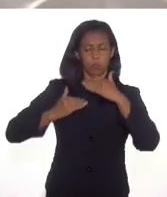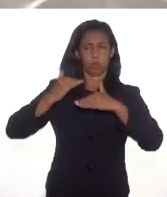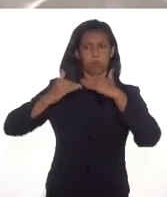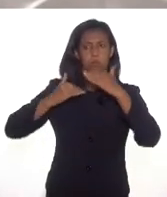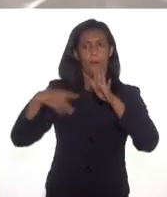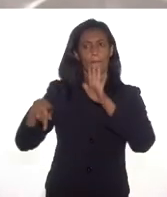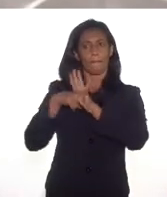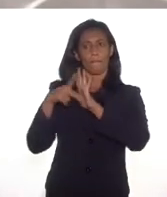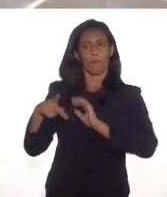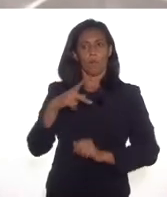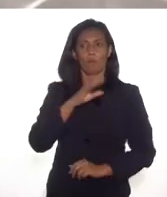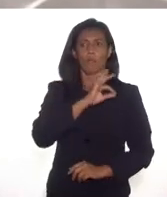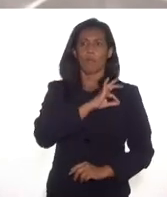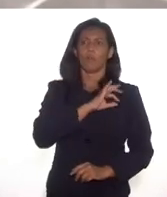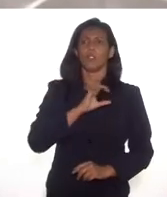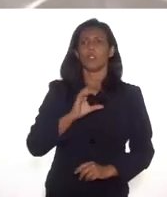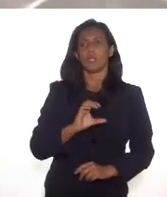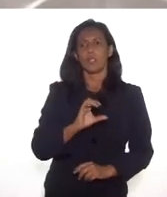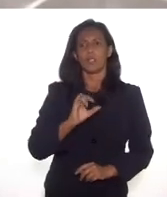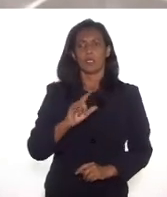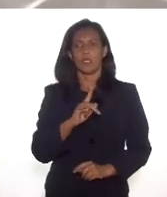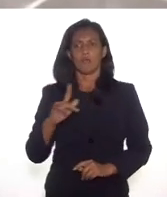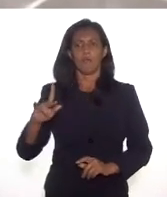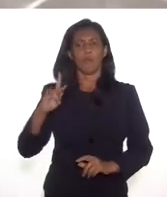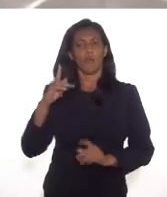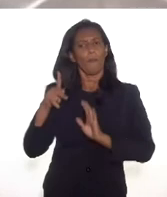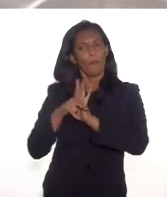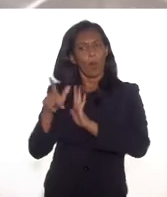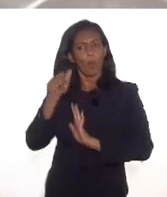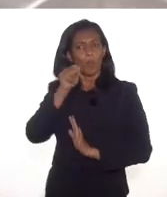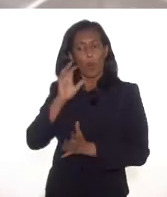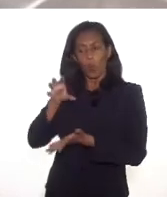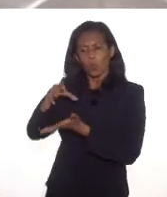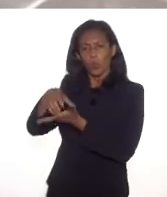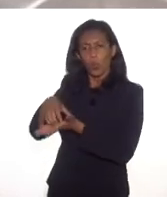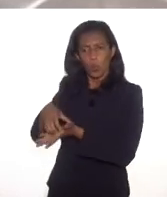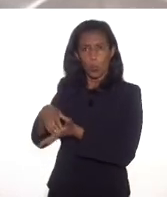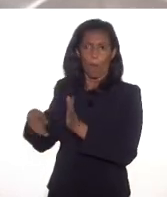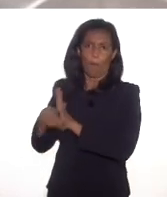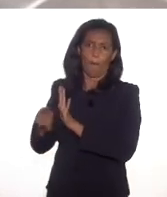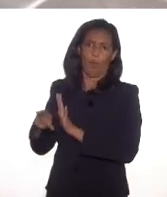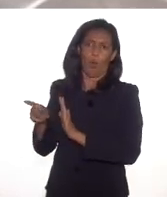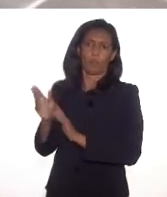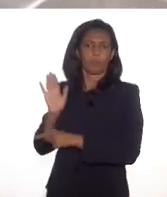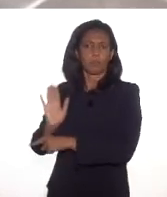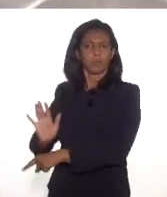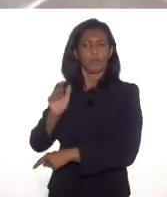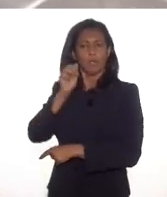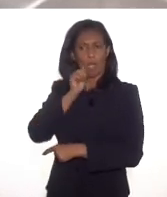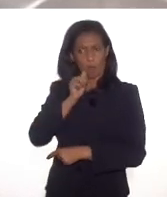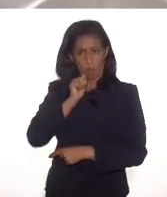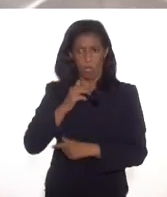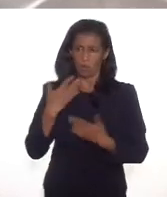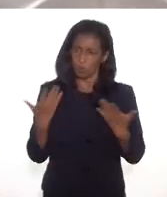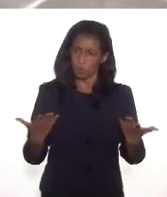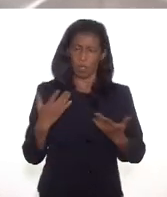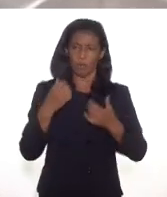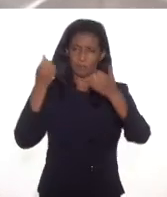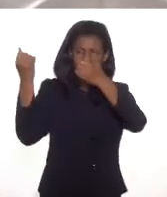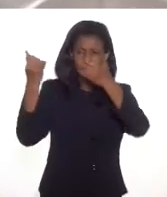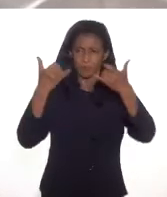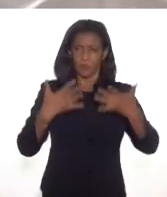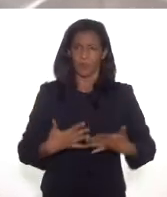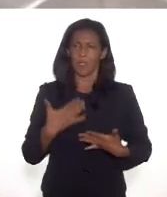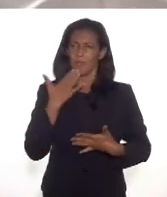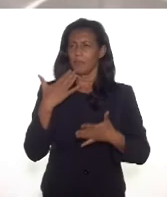pela Polícia Civil nas delegacias de mulheres ou nos núcleos de atendimento à mulher. Então, só para dar essa satisfação e